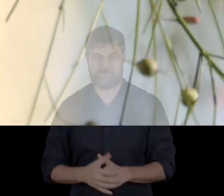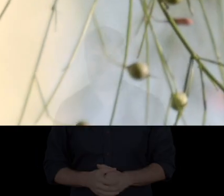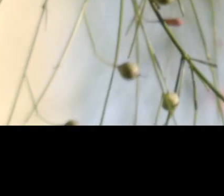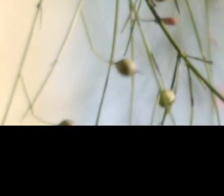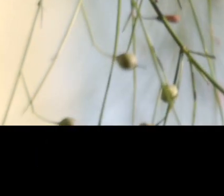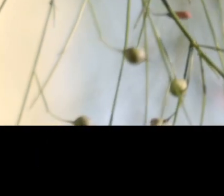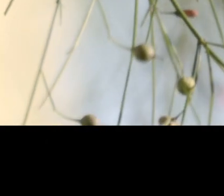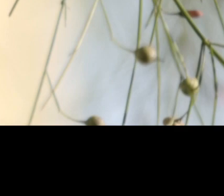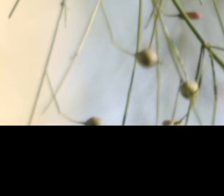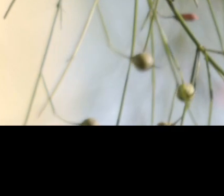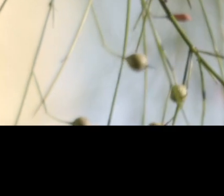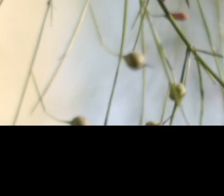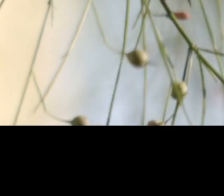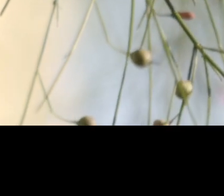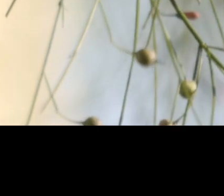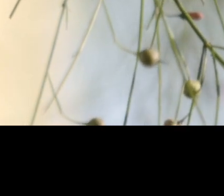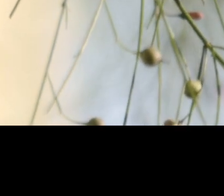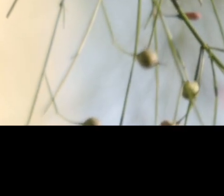identidade.